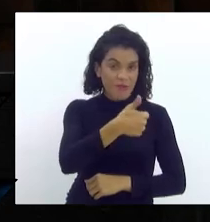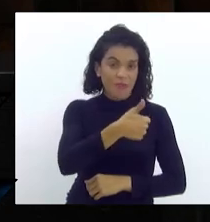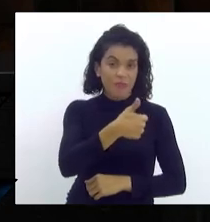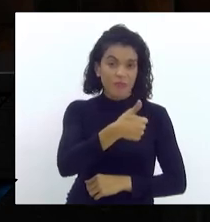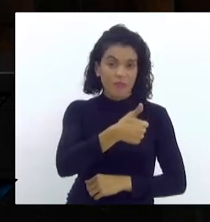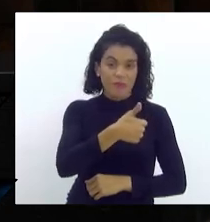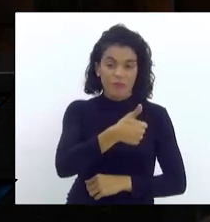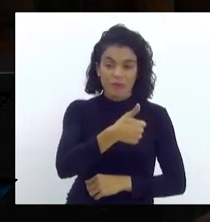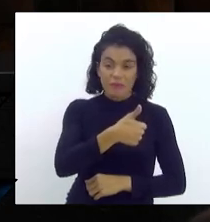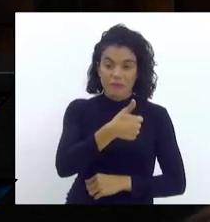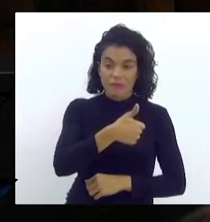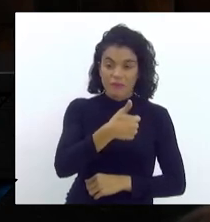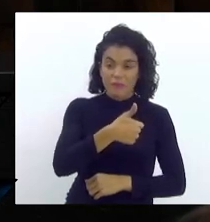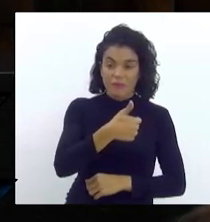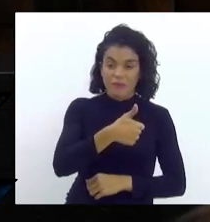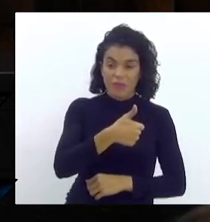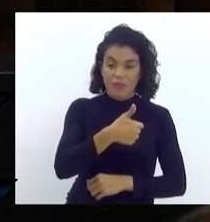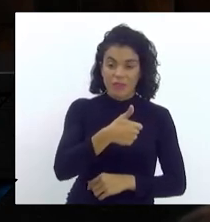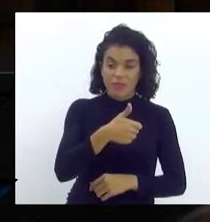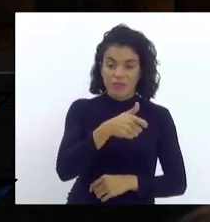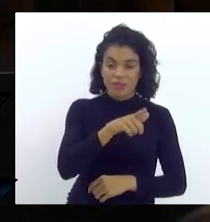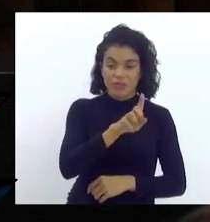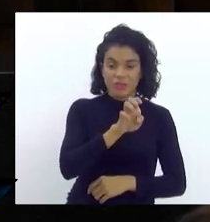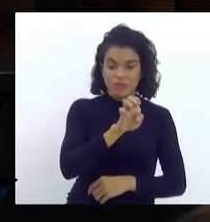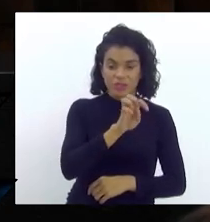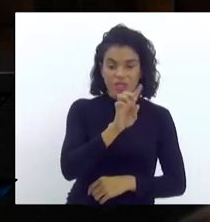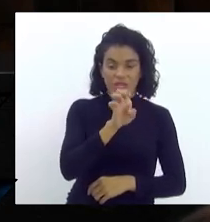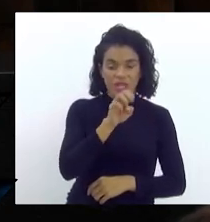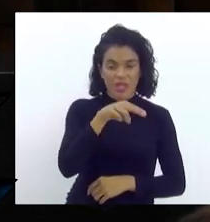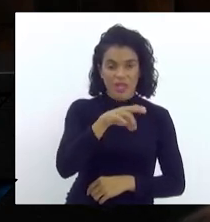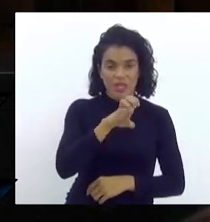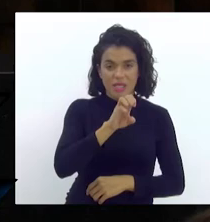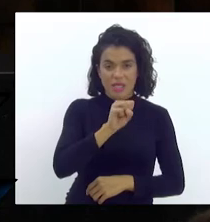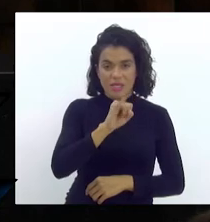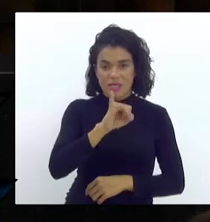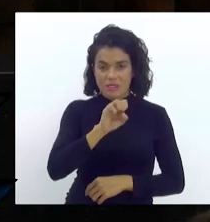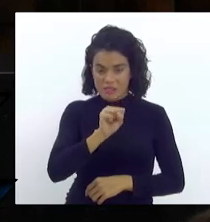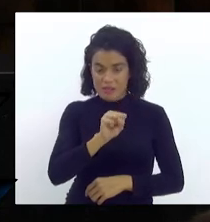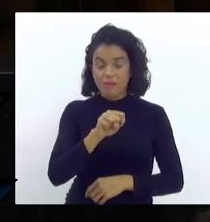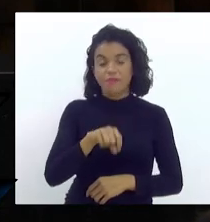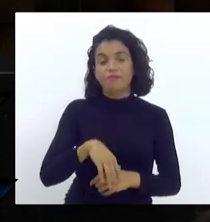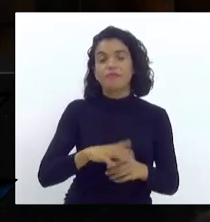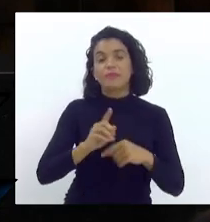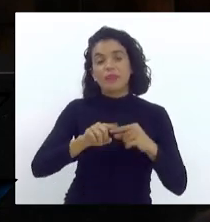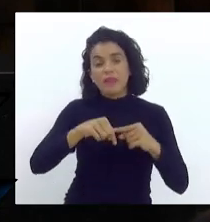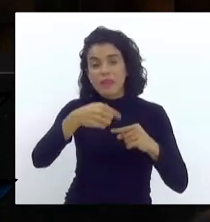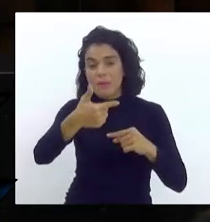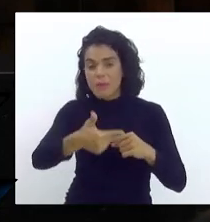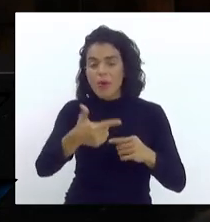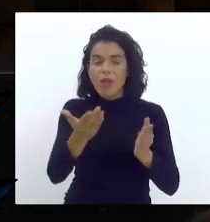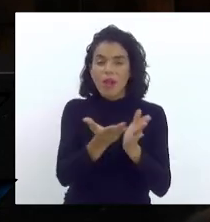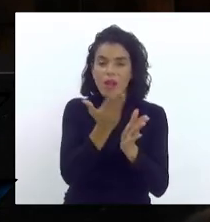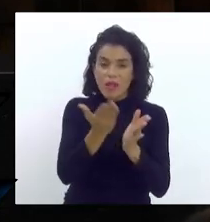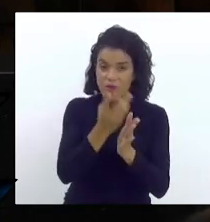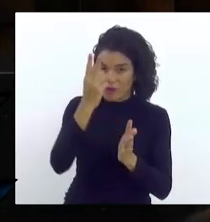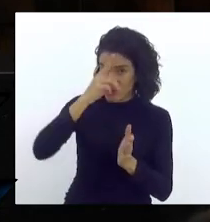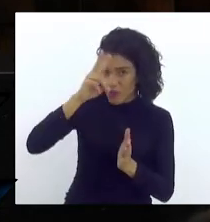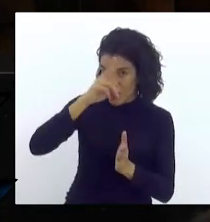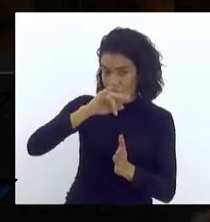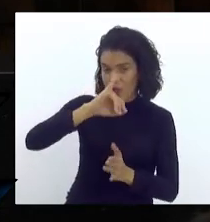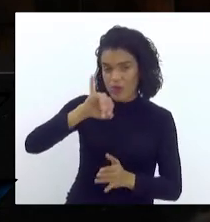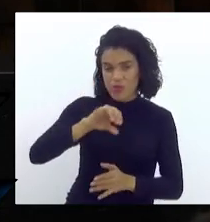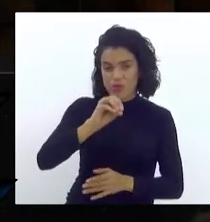Pentateuco: Gênesis, Êxodo, Levítico, Números, Deuteronômio. Depois vem os livros históricos: